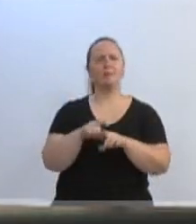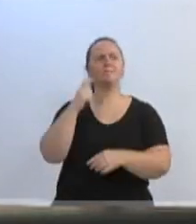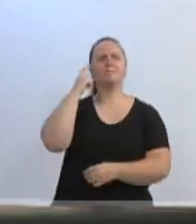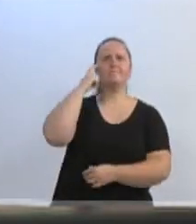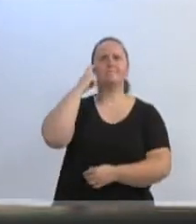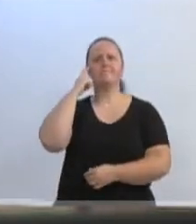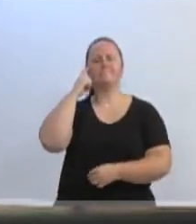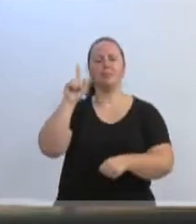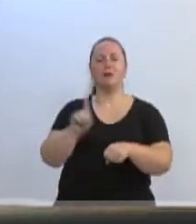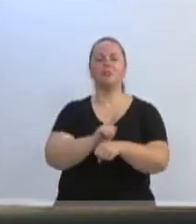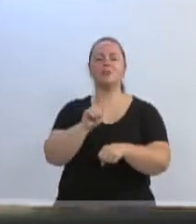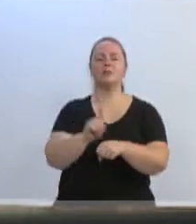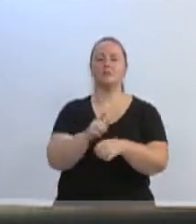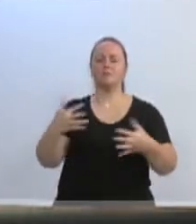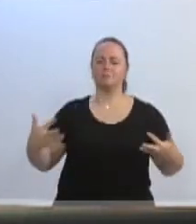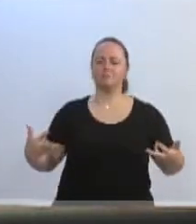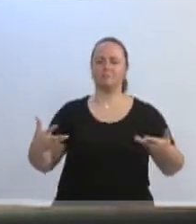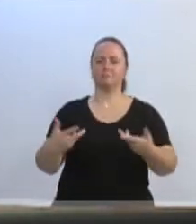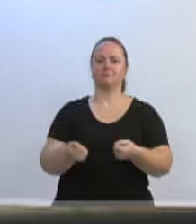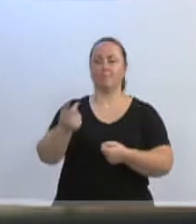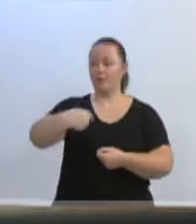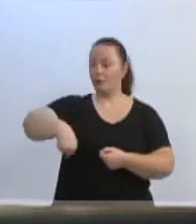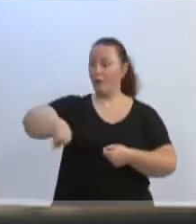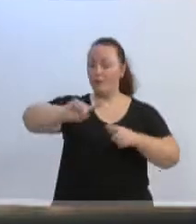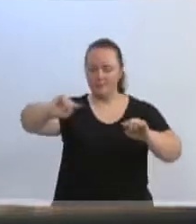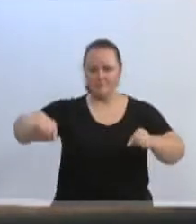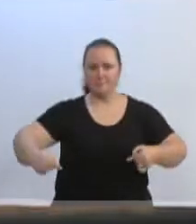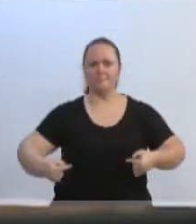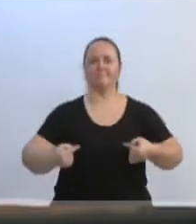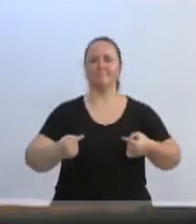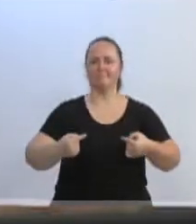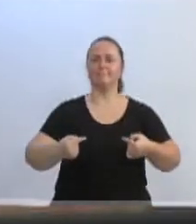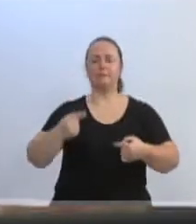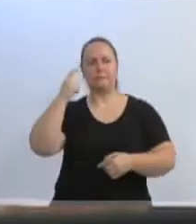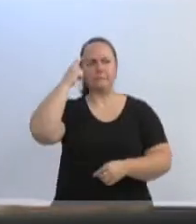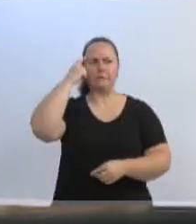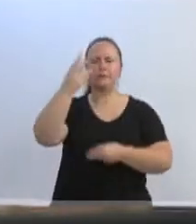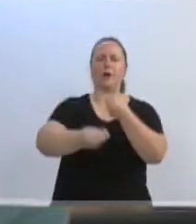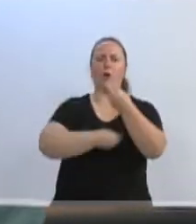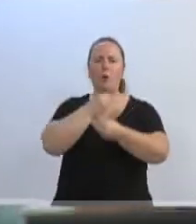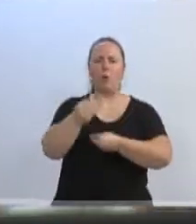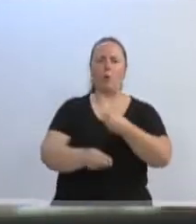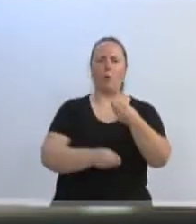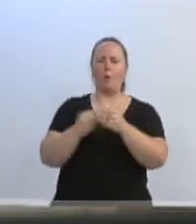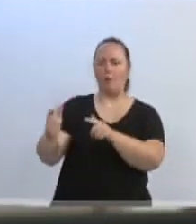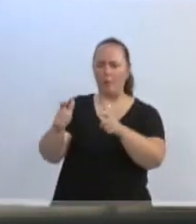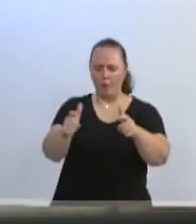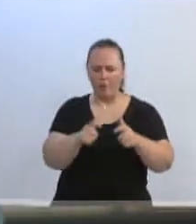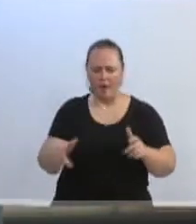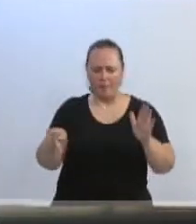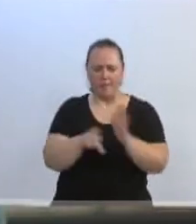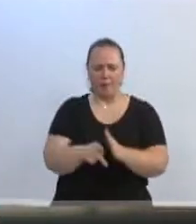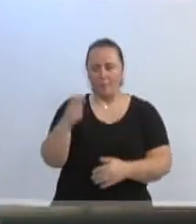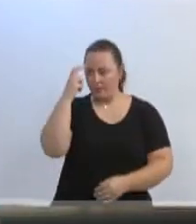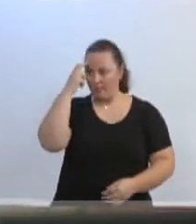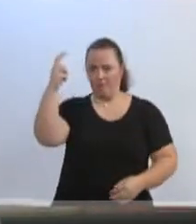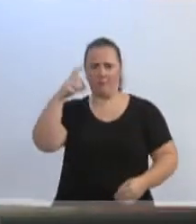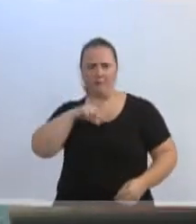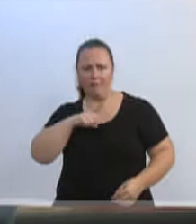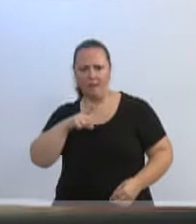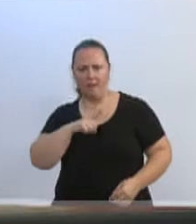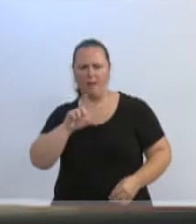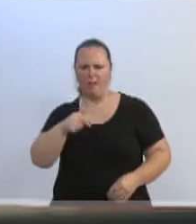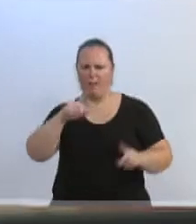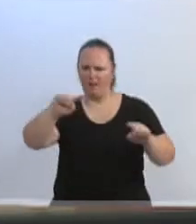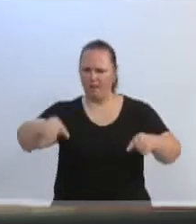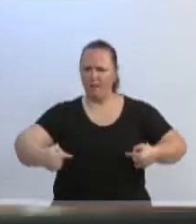pública eficiente é um desafio que a gente tem. Hoje, pensar cidades inteligentes é um desafio que não é só do poder público. É necessário que o poder público